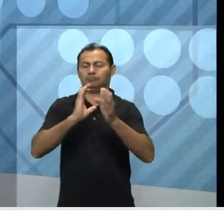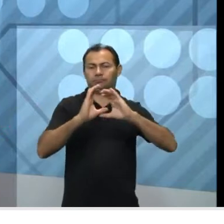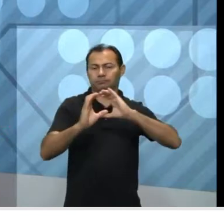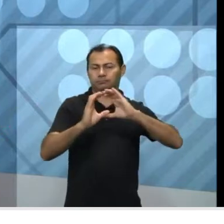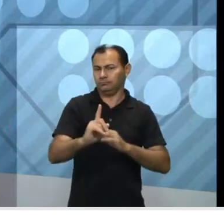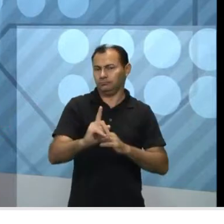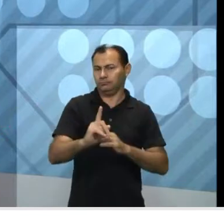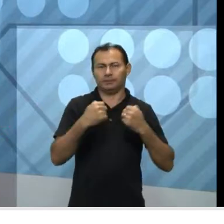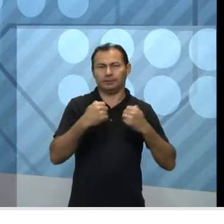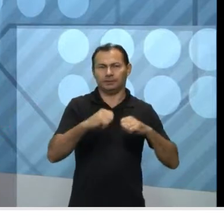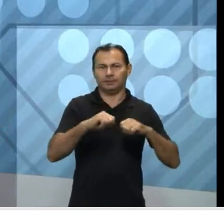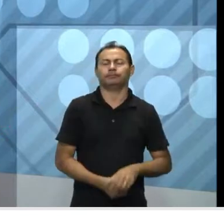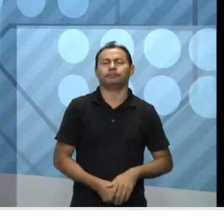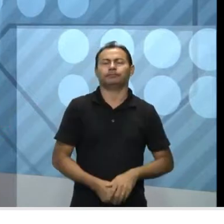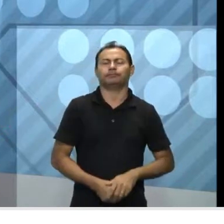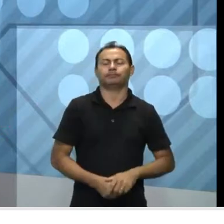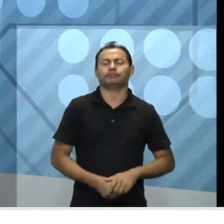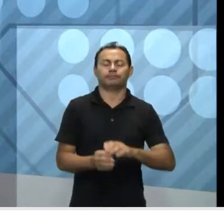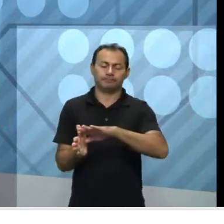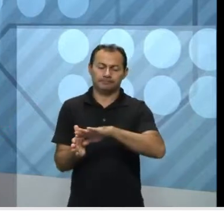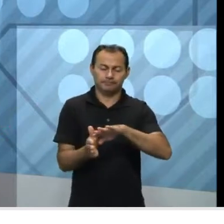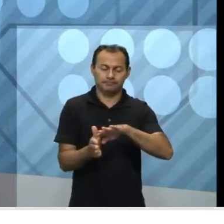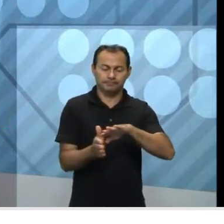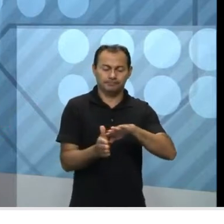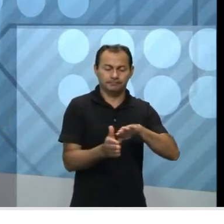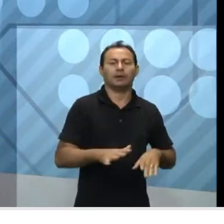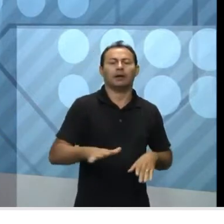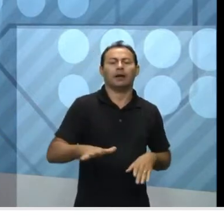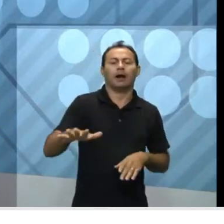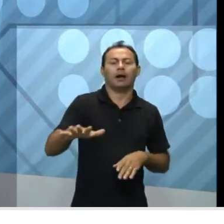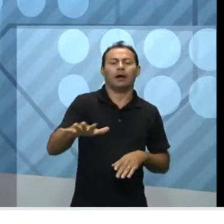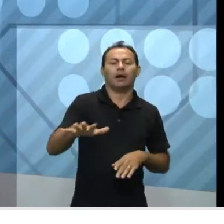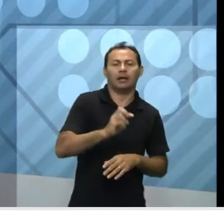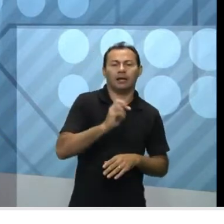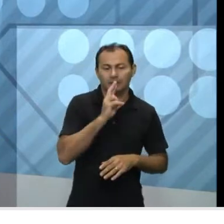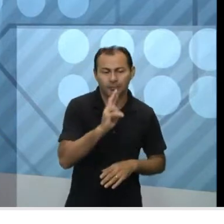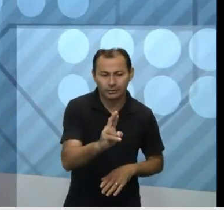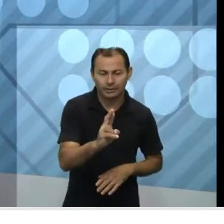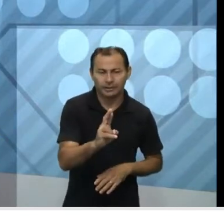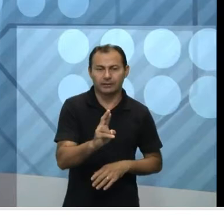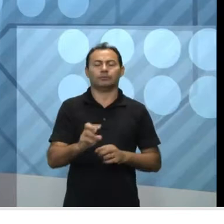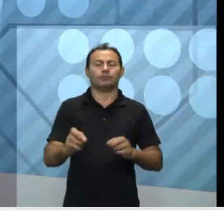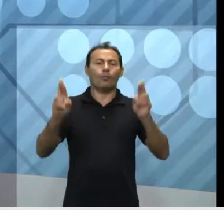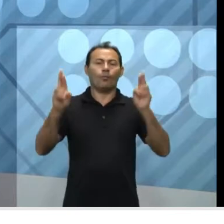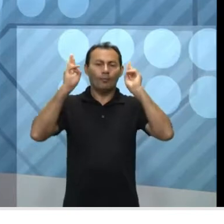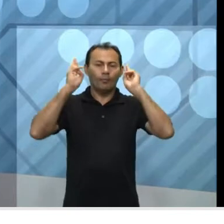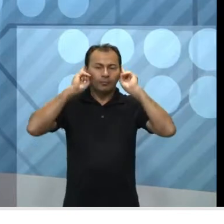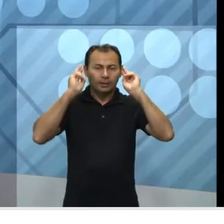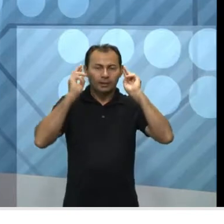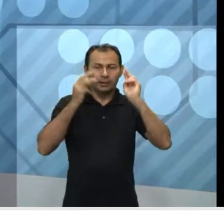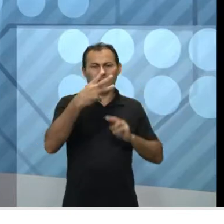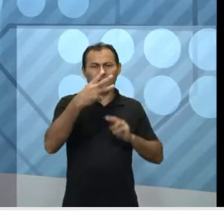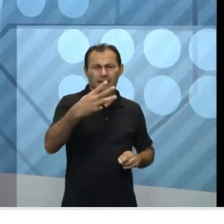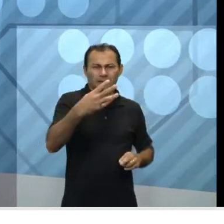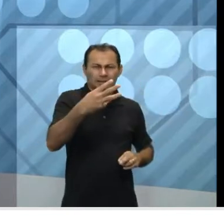Vamos pensar agora na população que respondeu que não ouve de modo algum, que são 376 mil mais ou menos